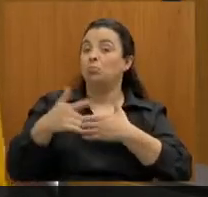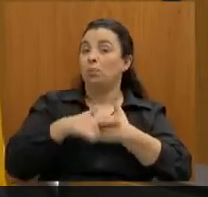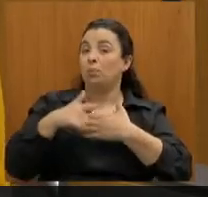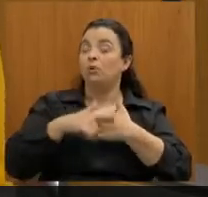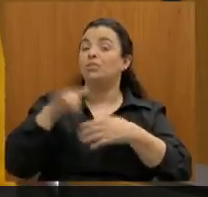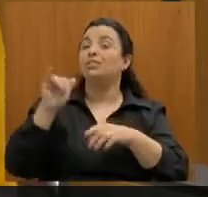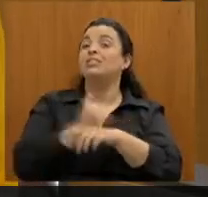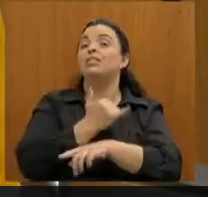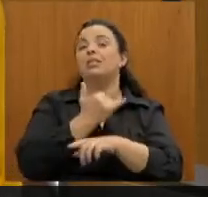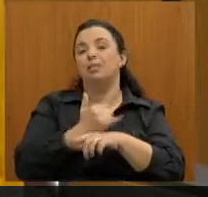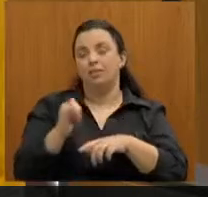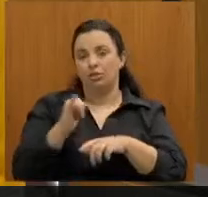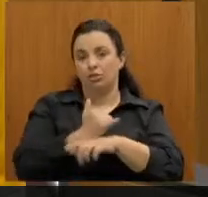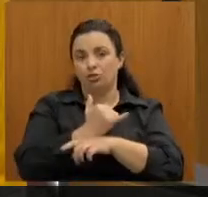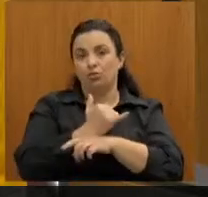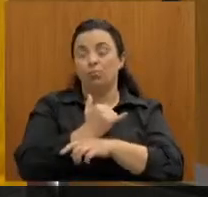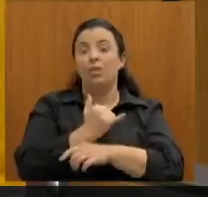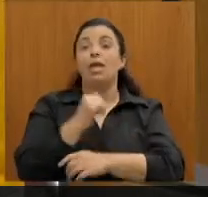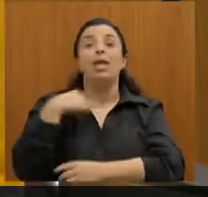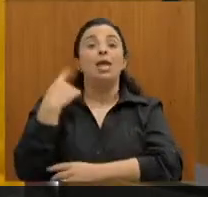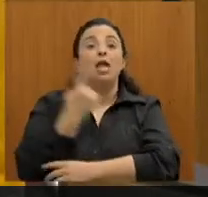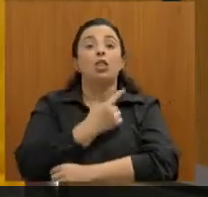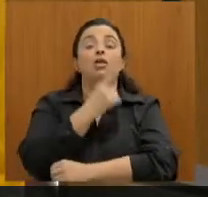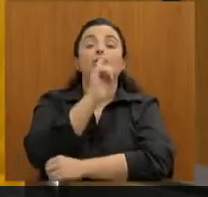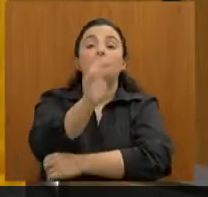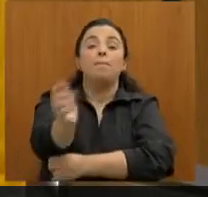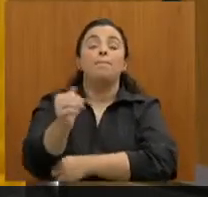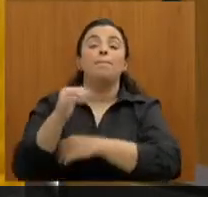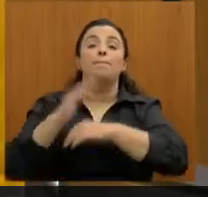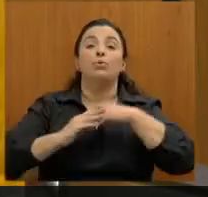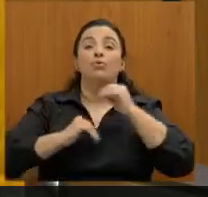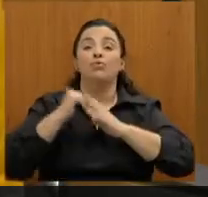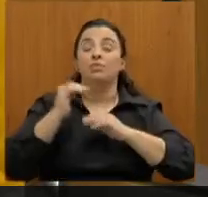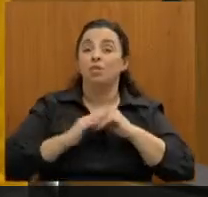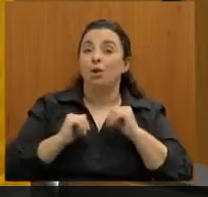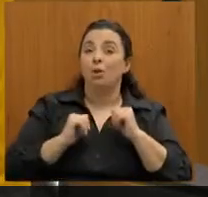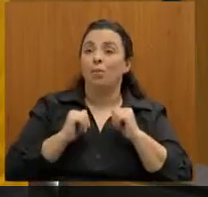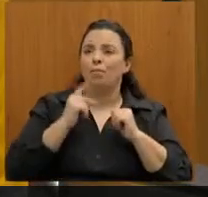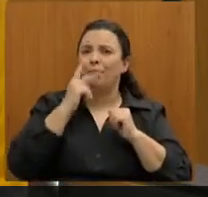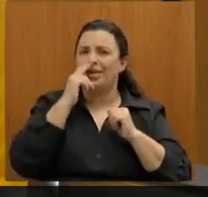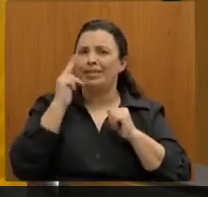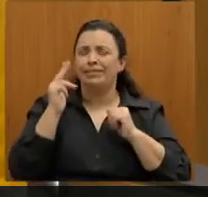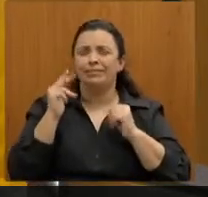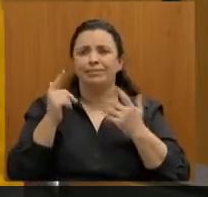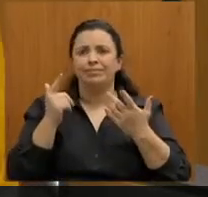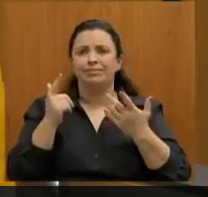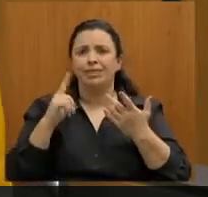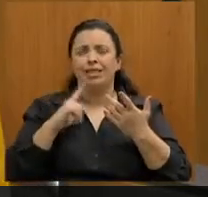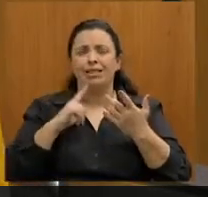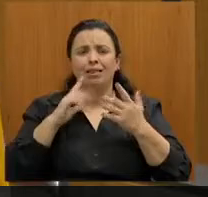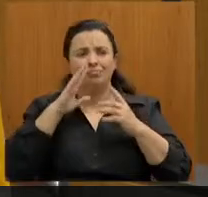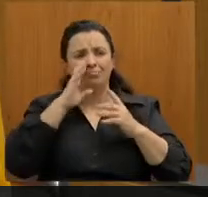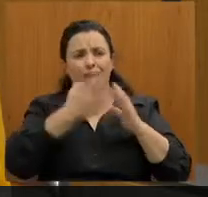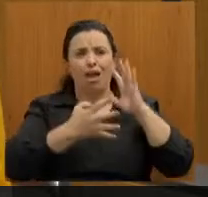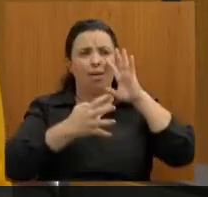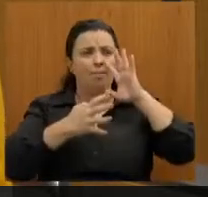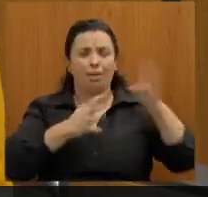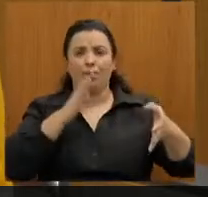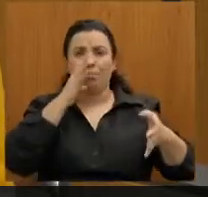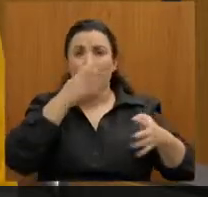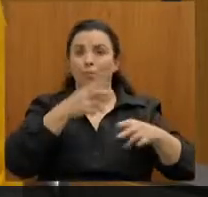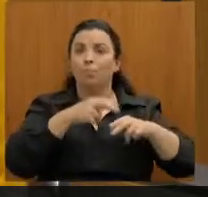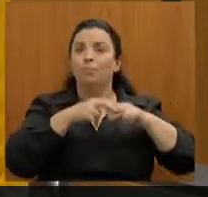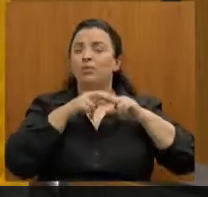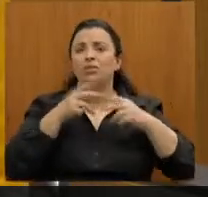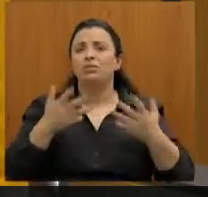EA nossa profissão tem sido exatamente criminalizada por fazer esse papel de repente falar